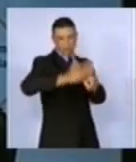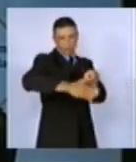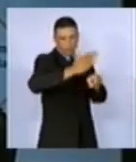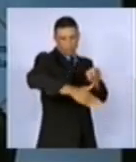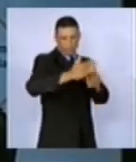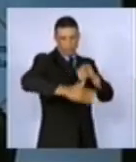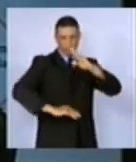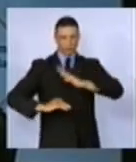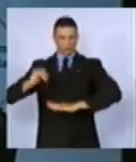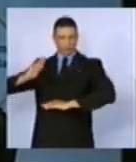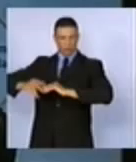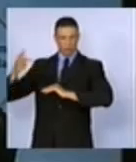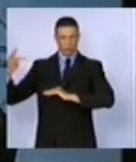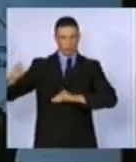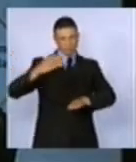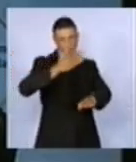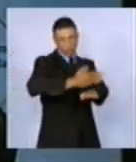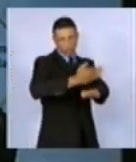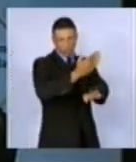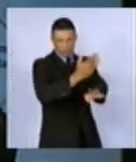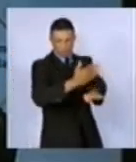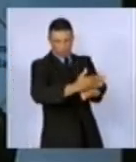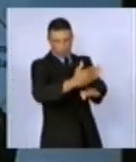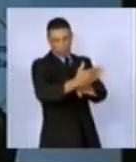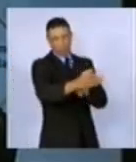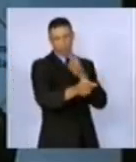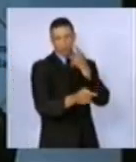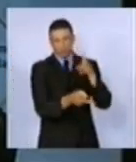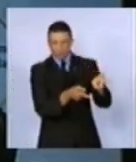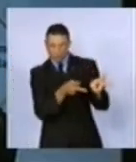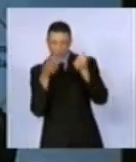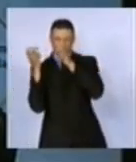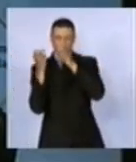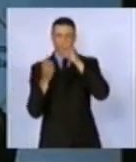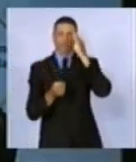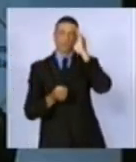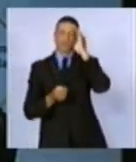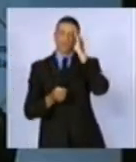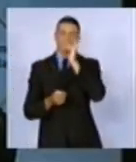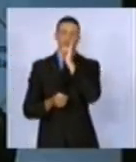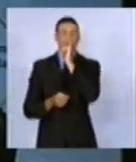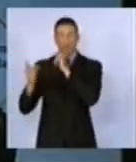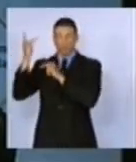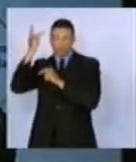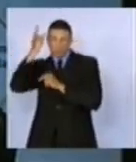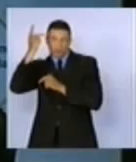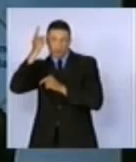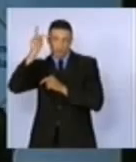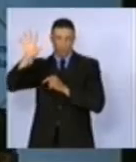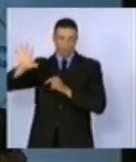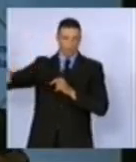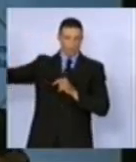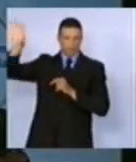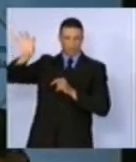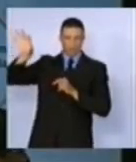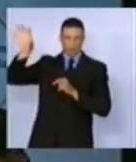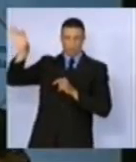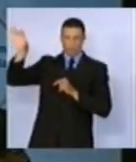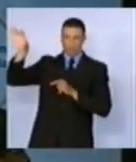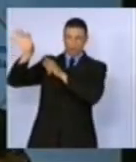da mão de obra na colheita de cana a gente percebe que tá tendo no caso do Estado de São Paulo como área expandiu